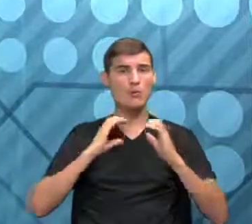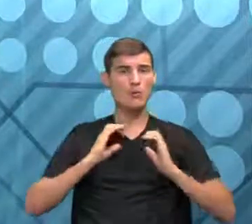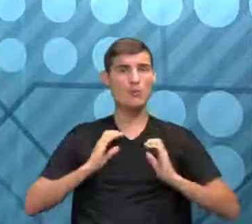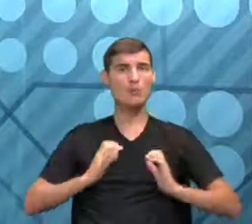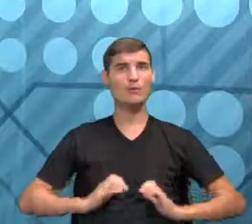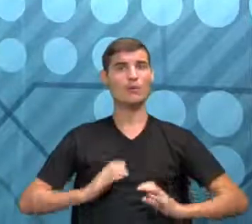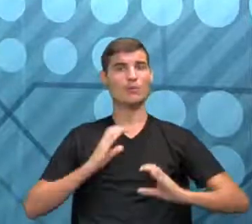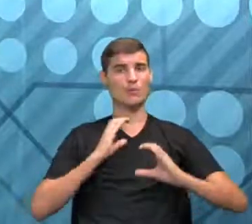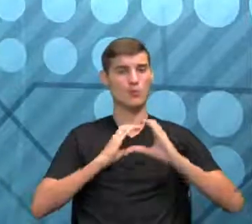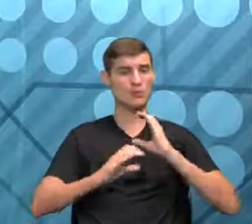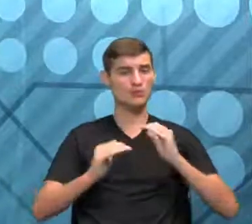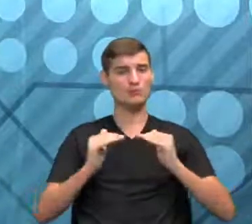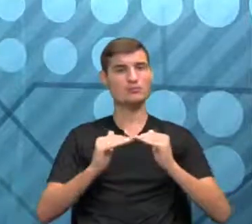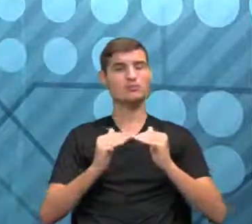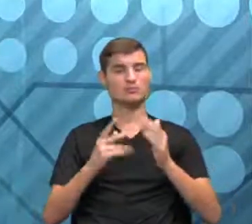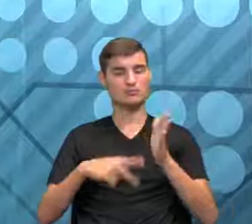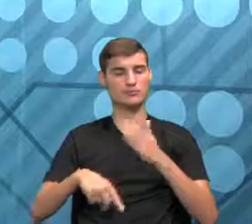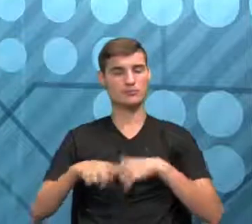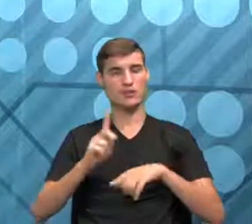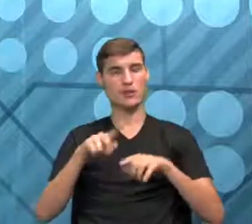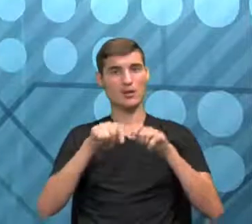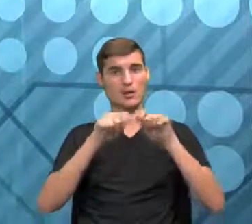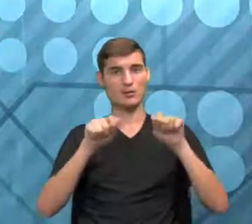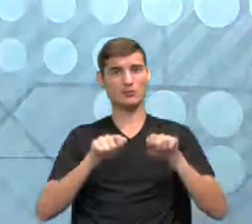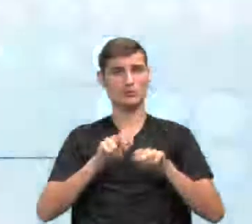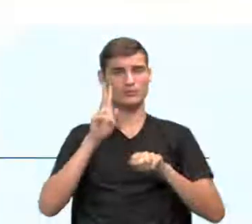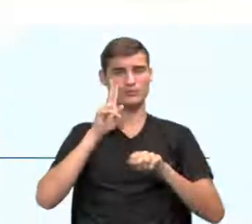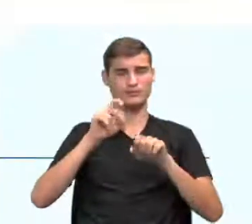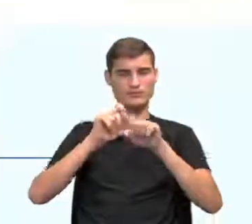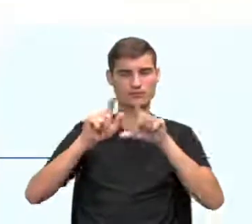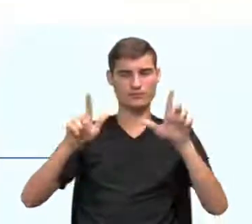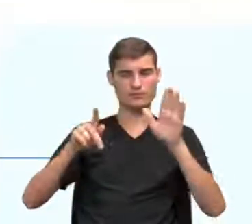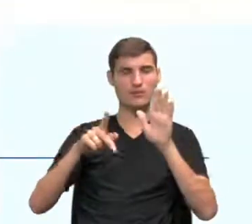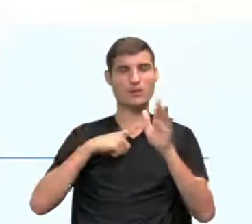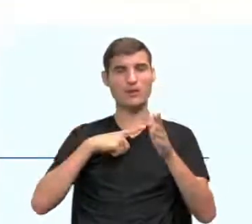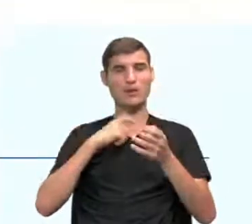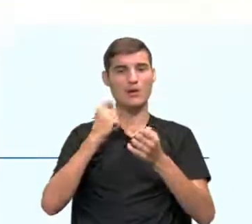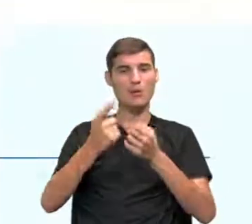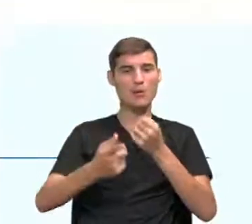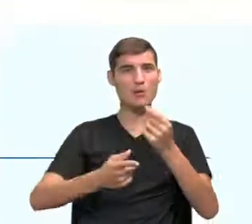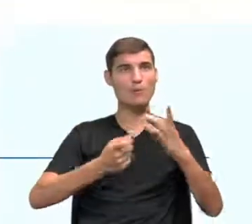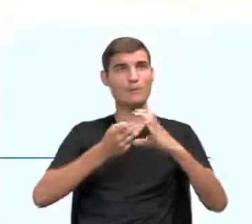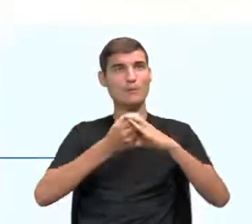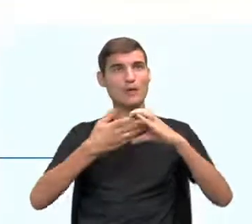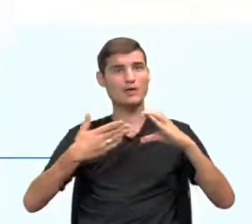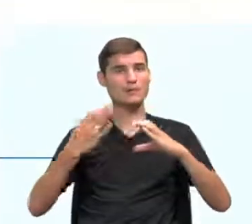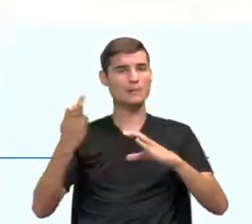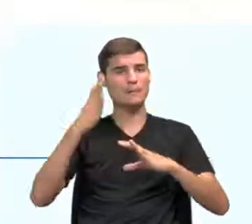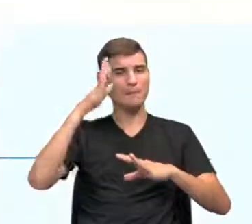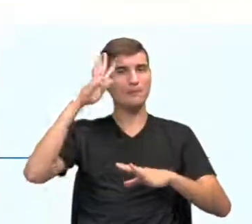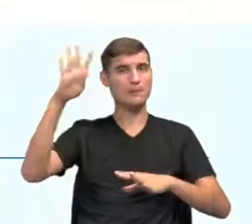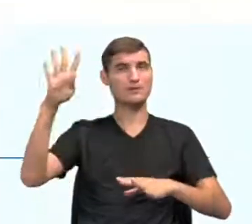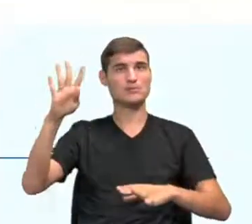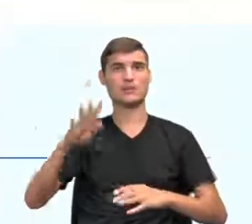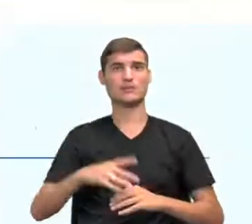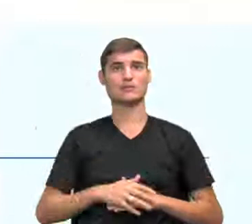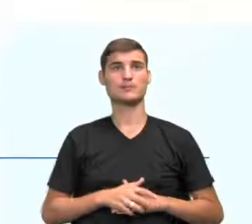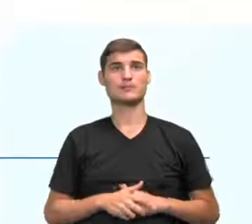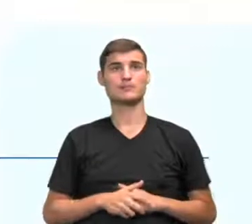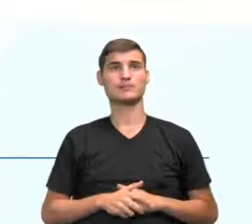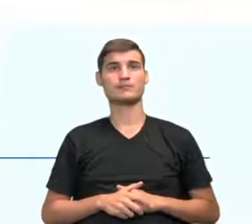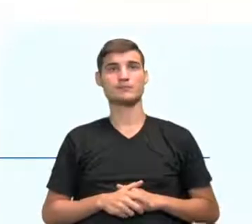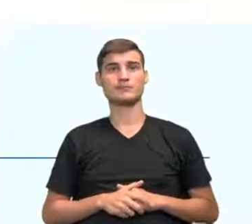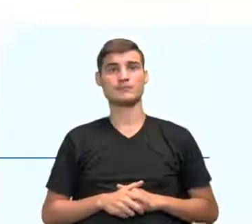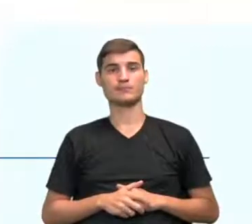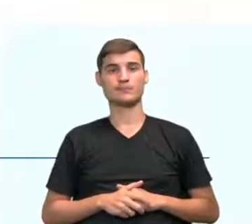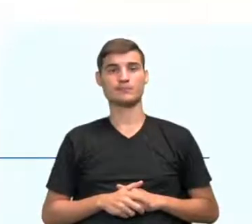comunicação com portadora analógica. Observando aqui no slide algumas características principais. Como